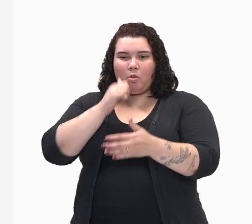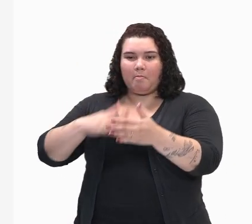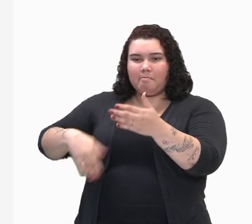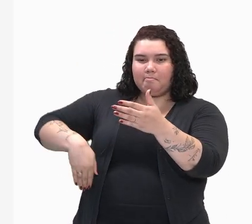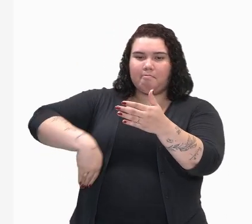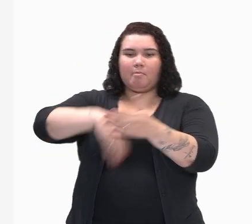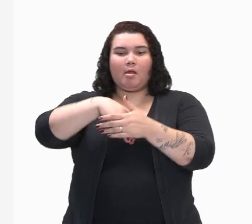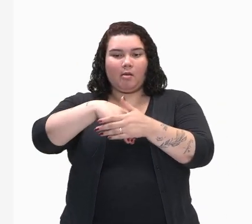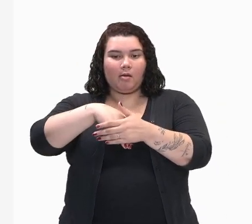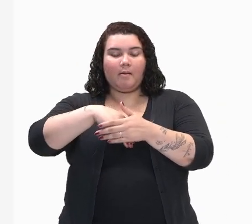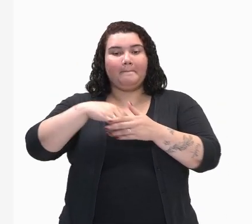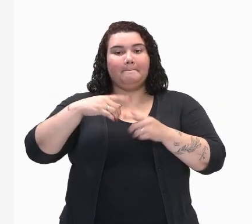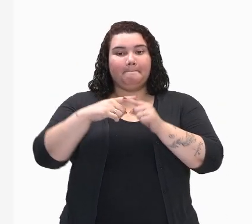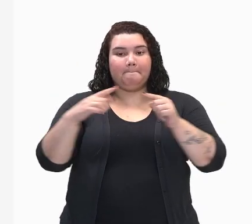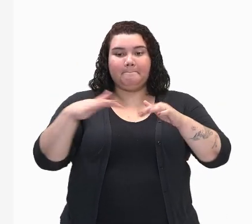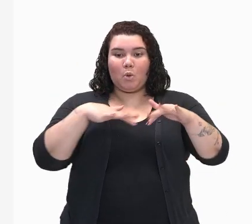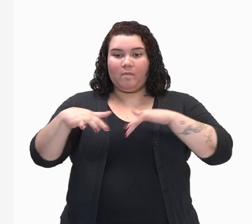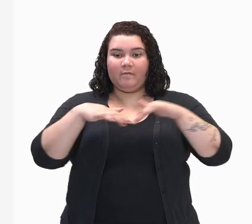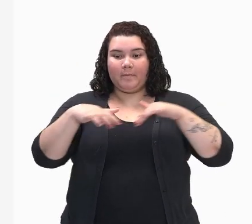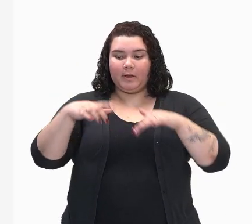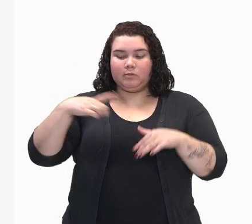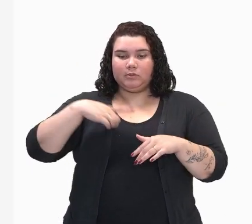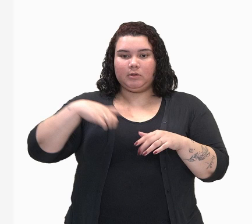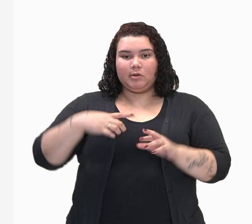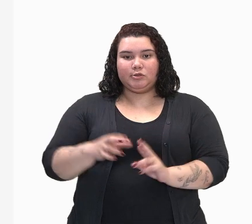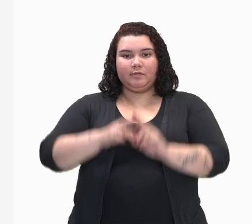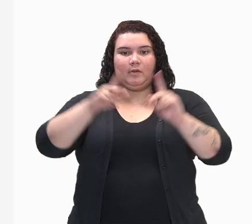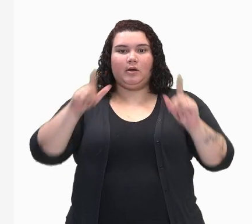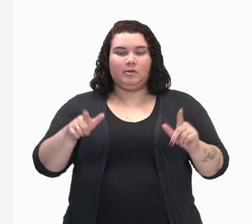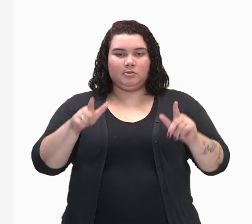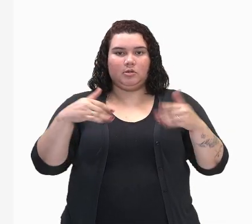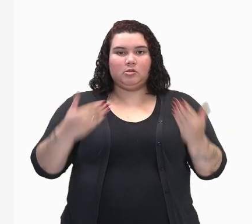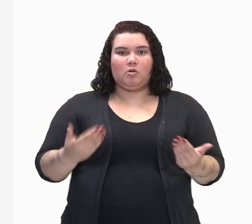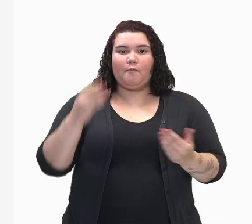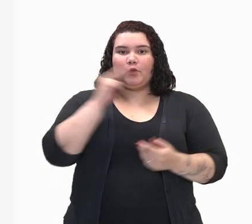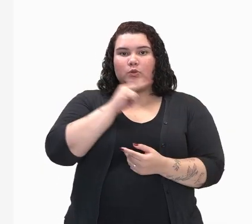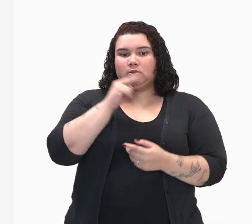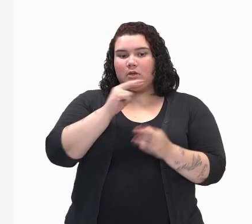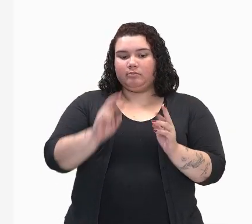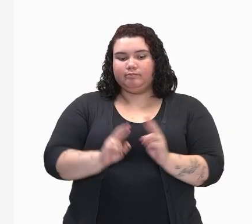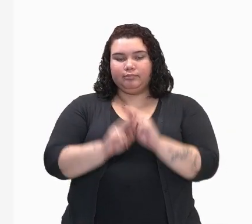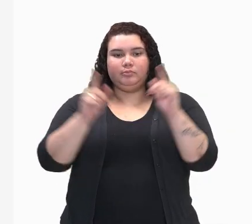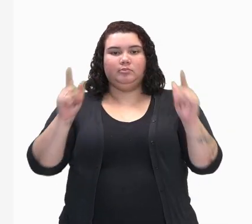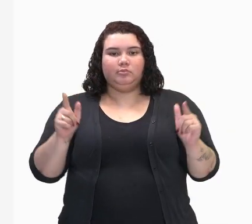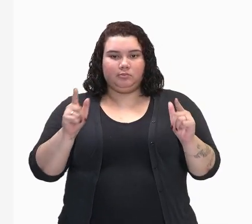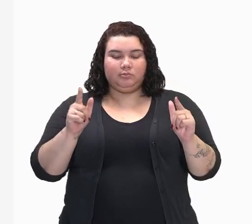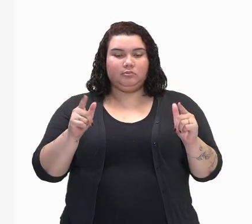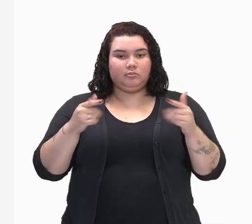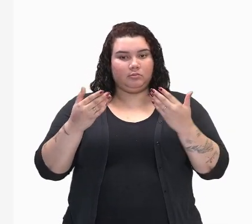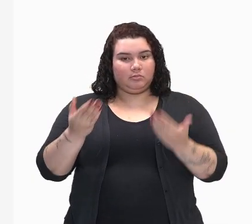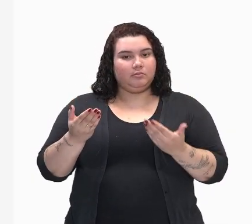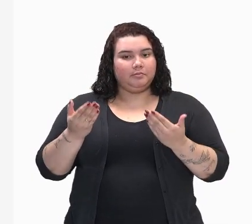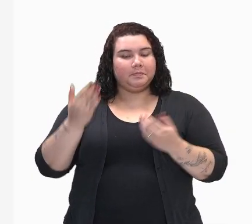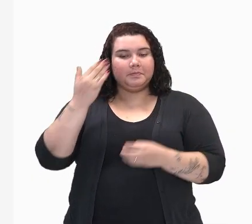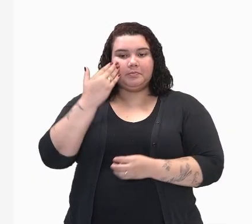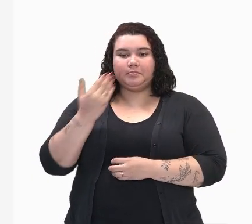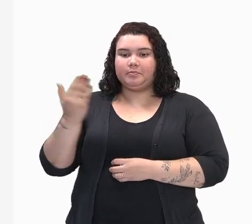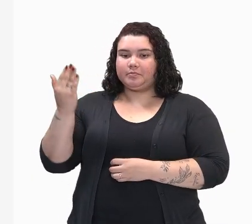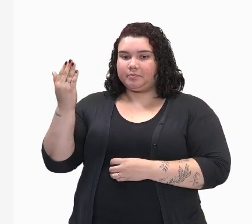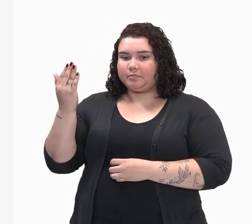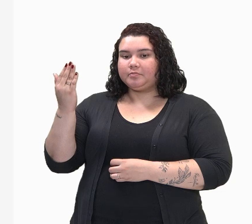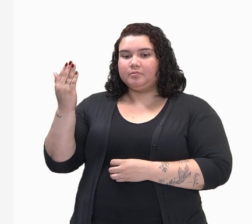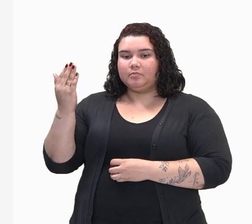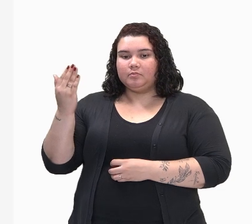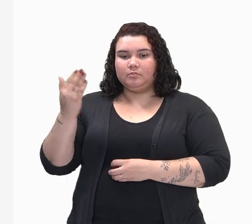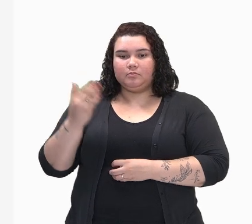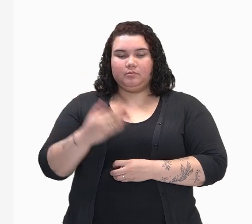direção e o sentido do movimento e também imprime velocidade ao balde com água, né? Ela chutou o balde aí e